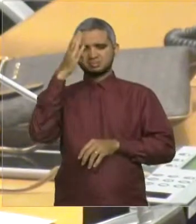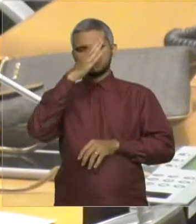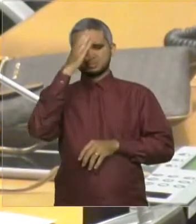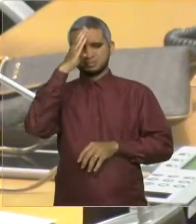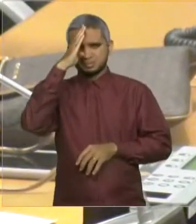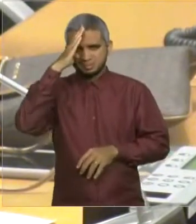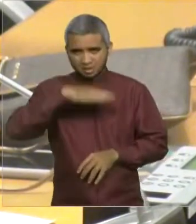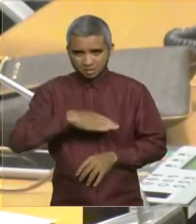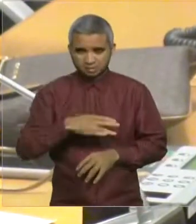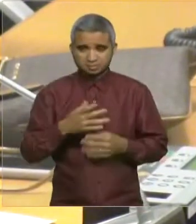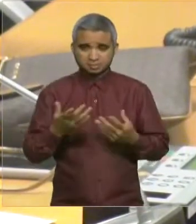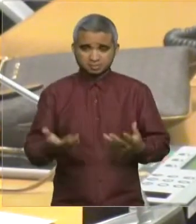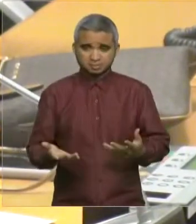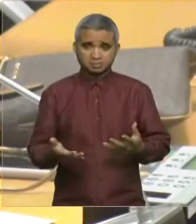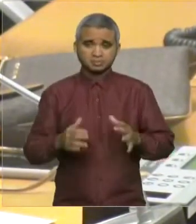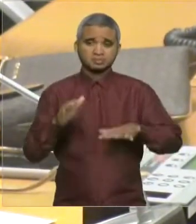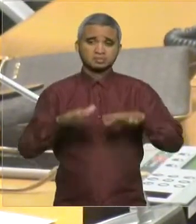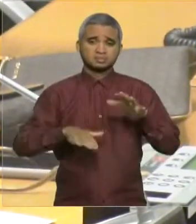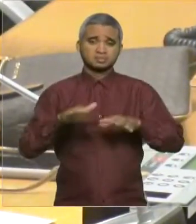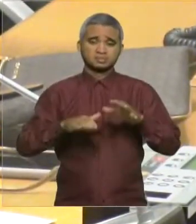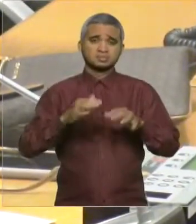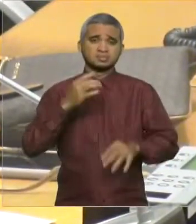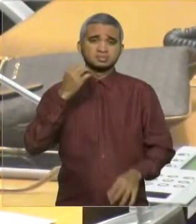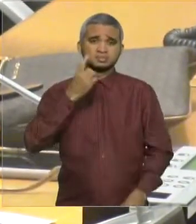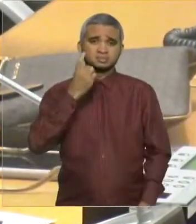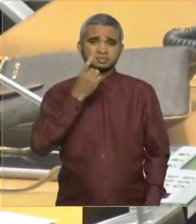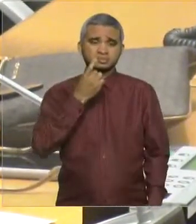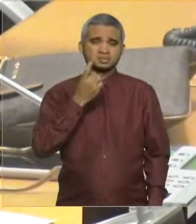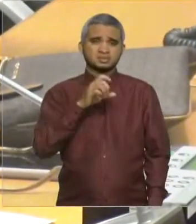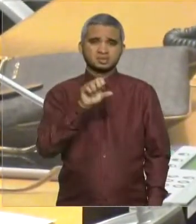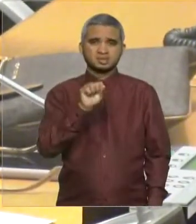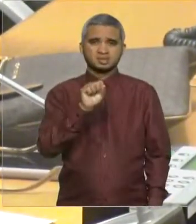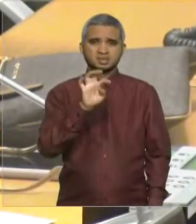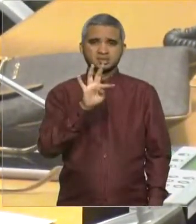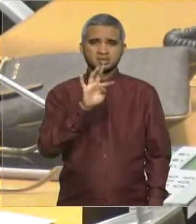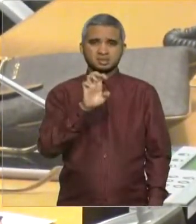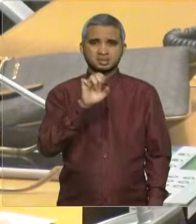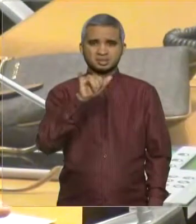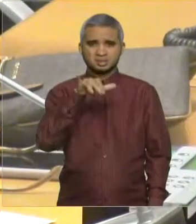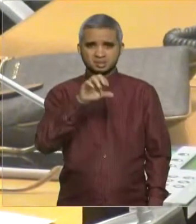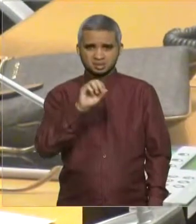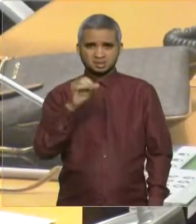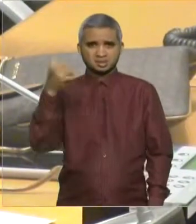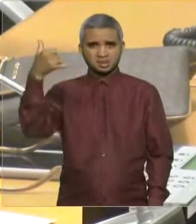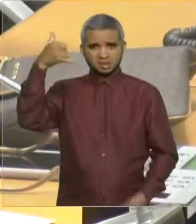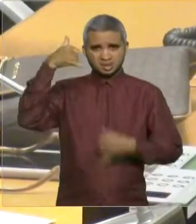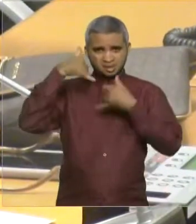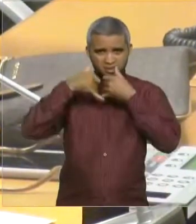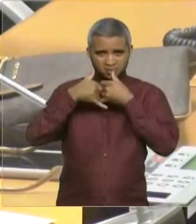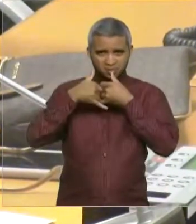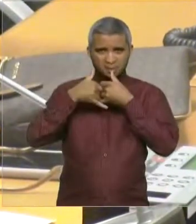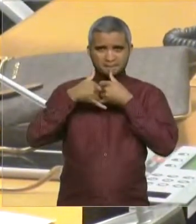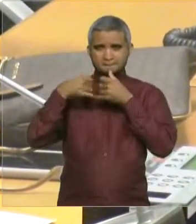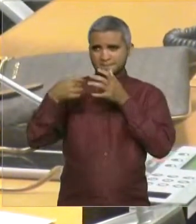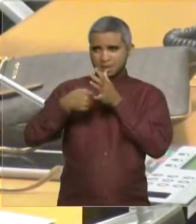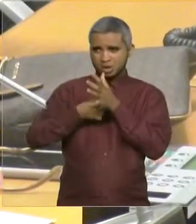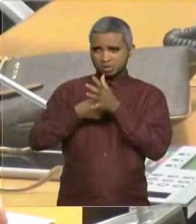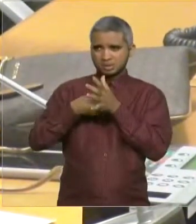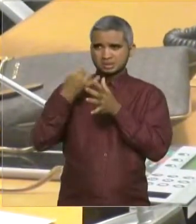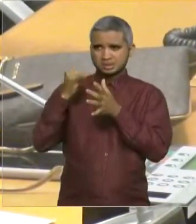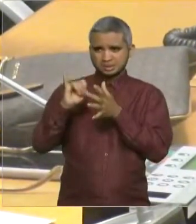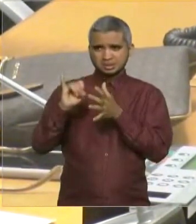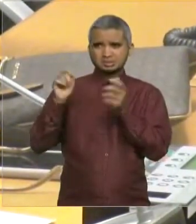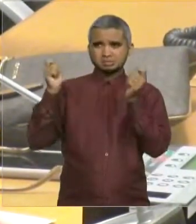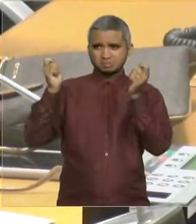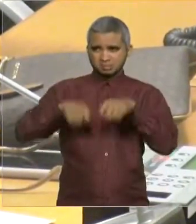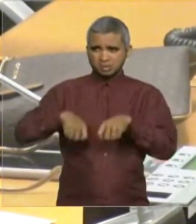deputado Estênio me ligou que se eu conseguia uma máquina, uma reserva para um paciente, até ele conseguir vir para cá, porque não tinha